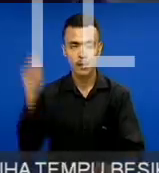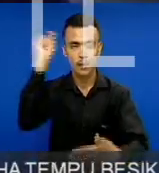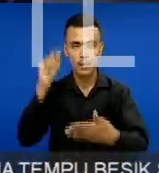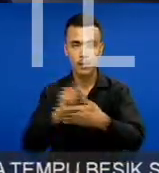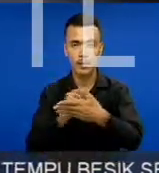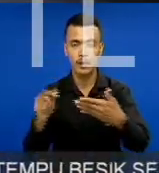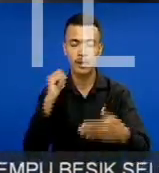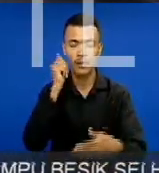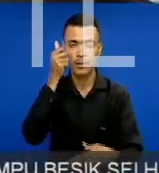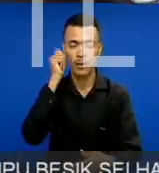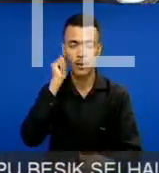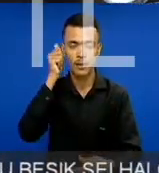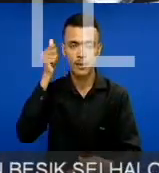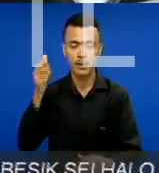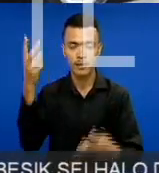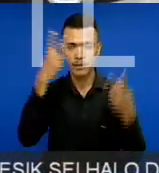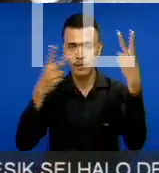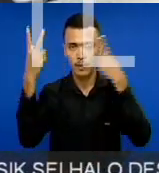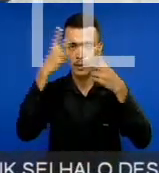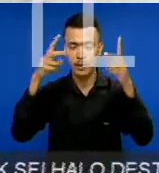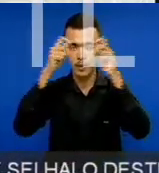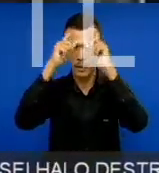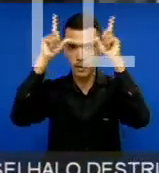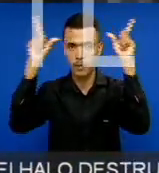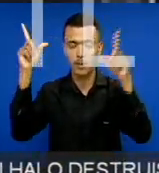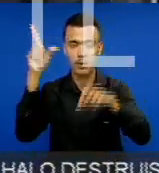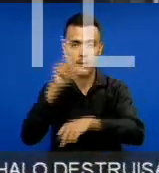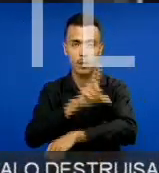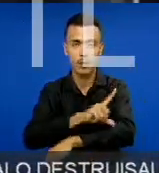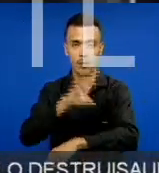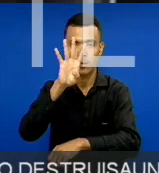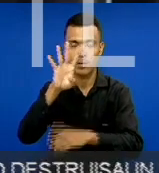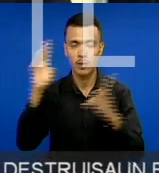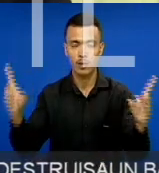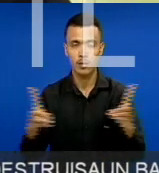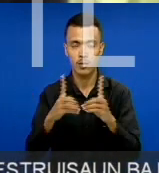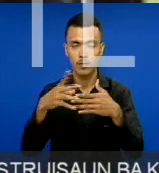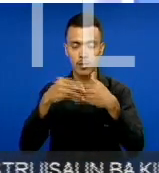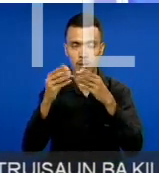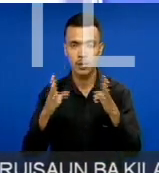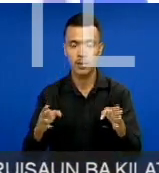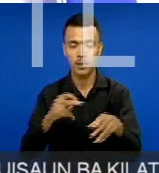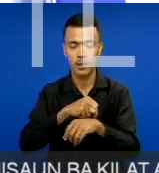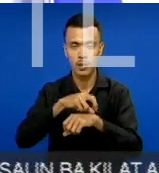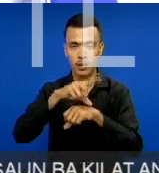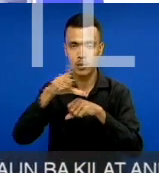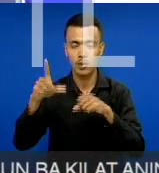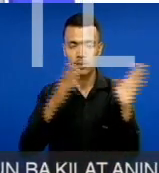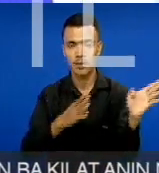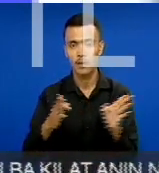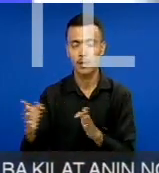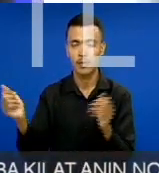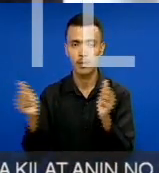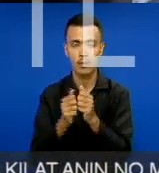Secretário-Geral ASEAN, Cao Kim Houn, visita Timor-Leste durante Lorong Hat, onde é ser o malho líder nacional Sira, a preparação ao máximo,